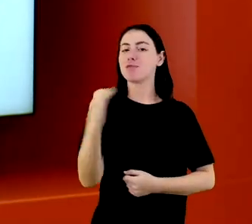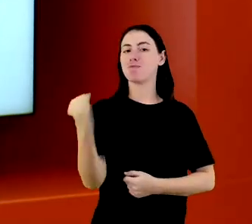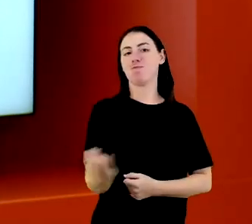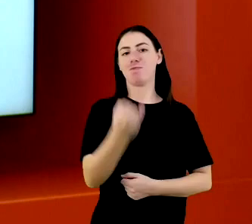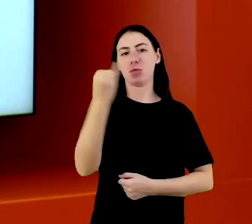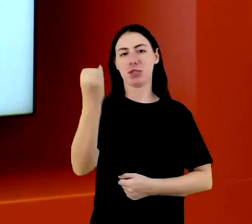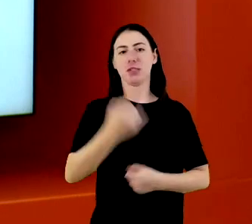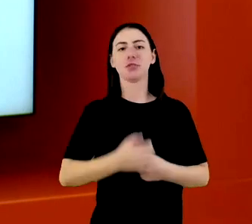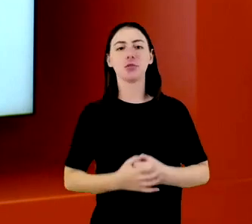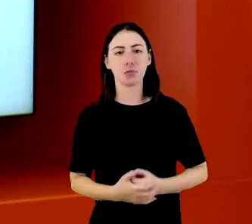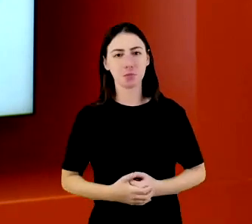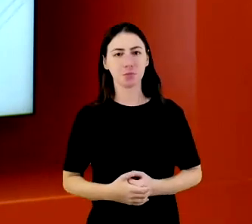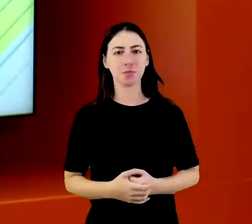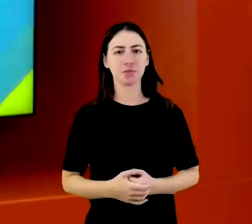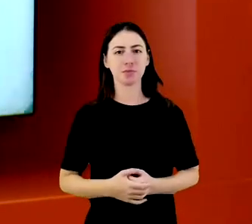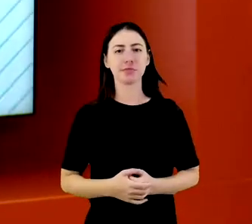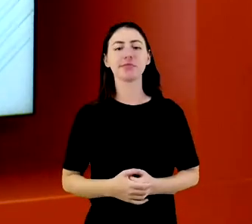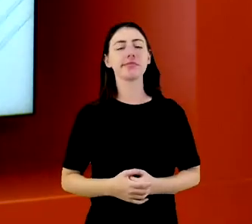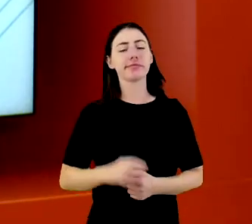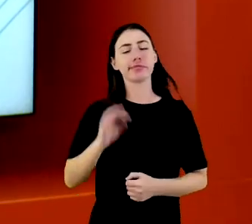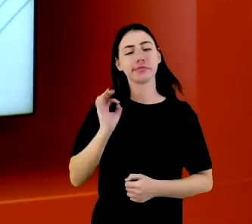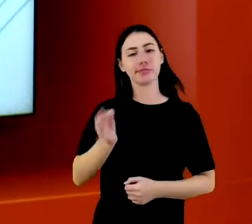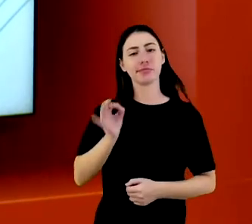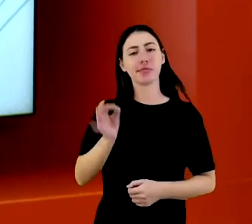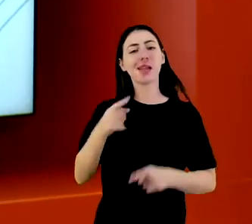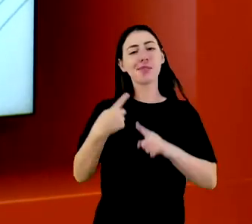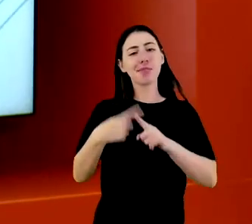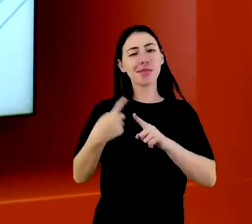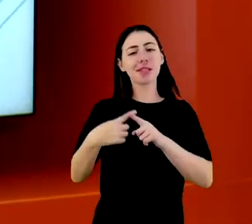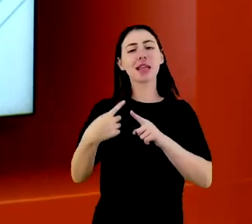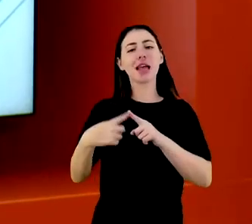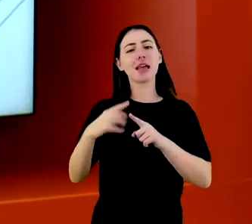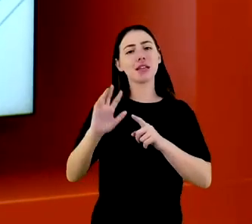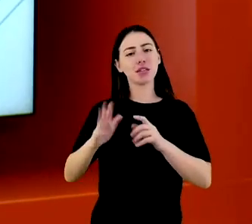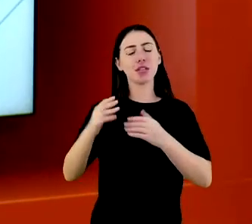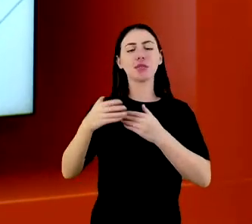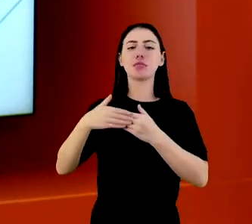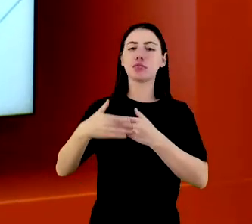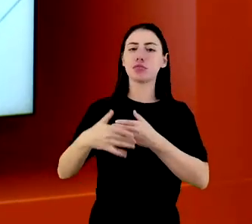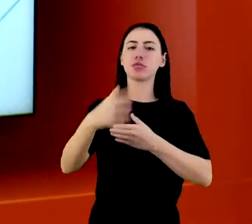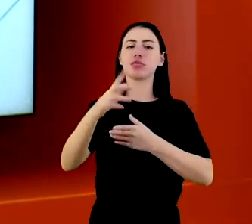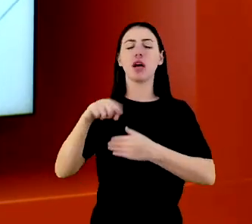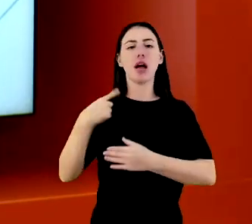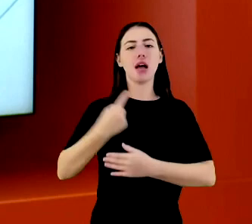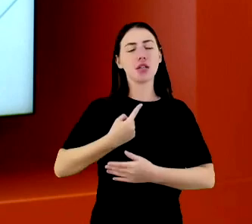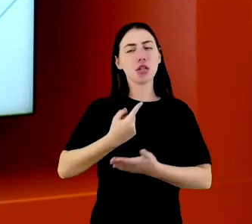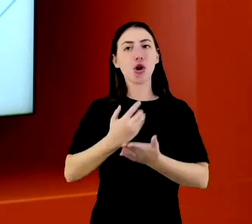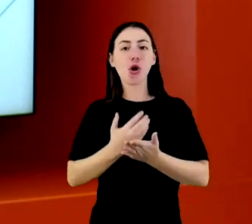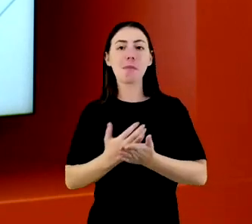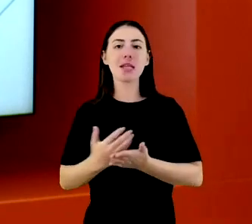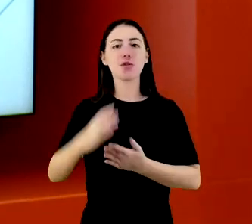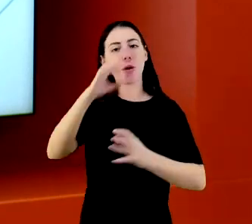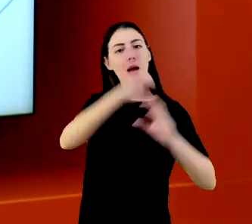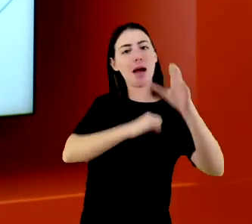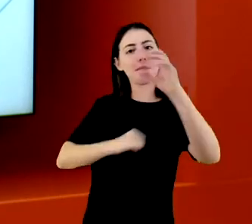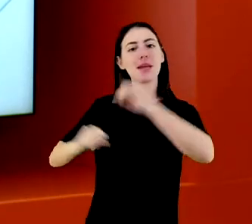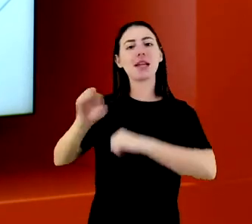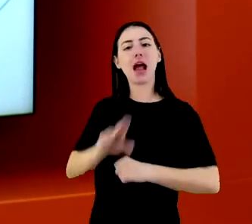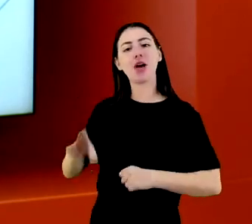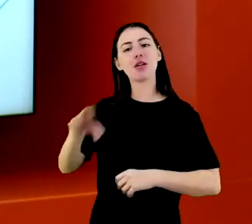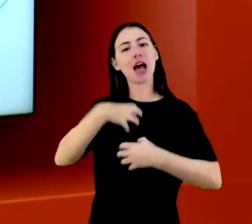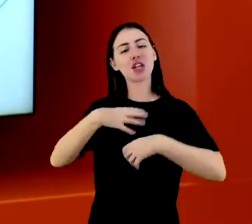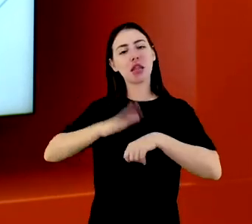gente consegue resolver de uma forma sem interferência humana, aquilo que é mais fácil, eu acho que, cada vez mais,